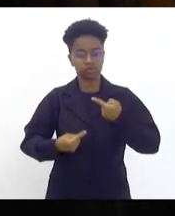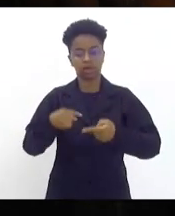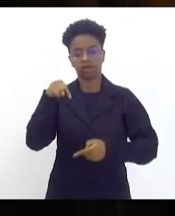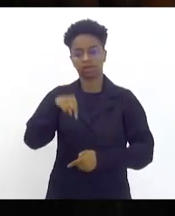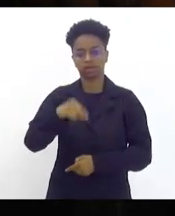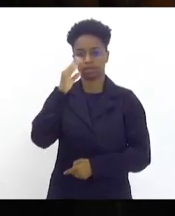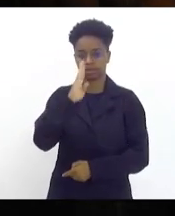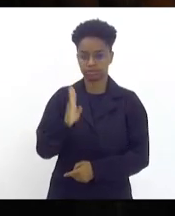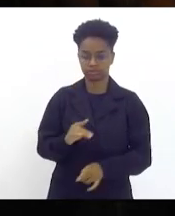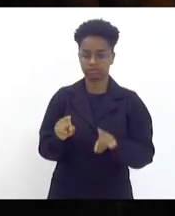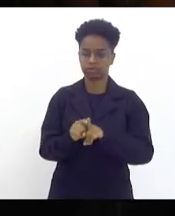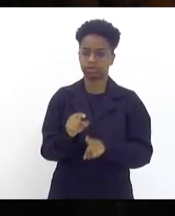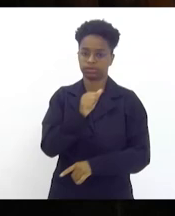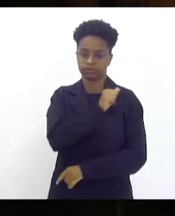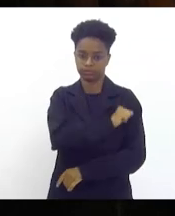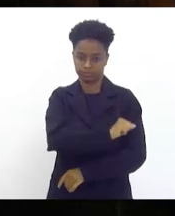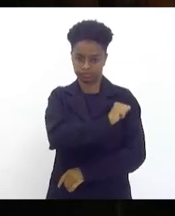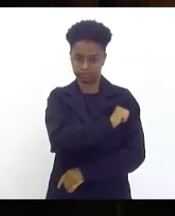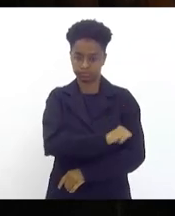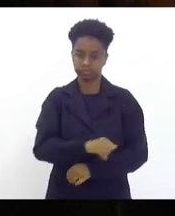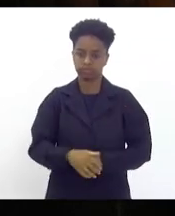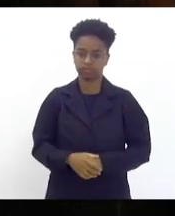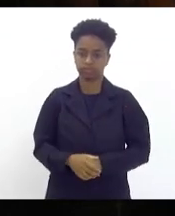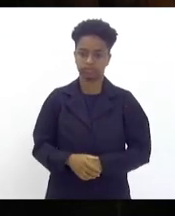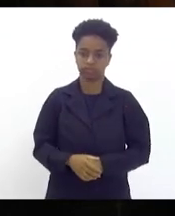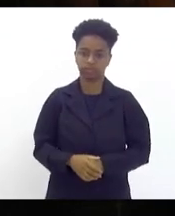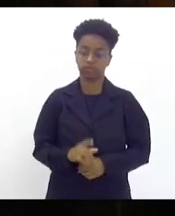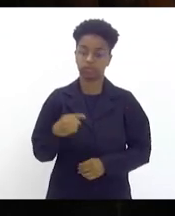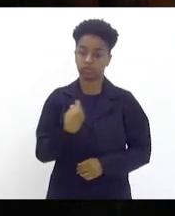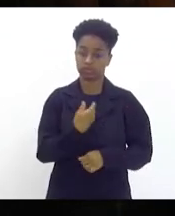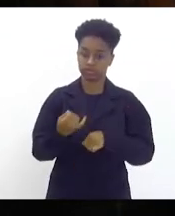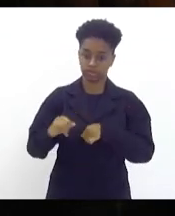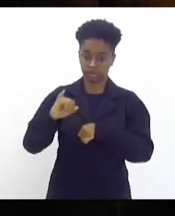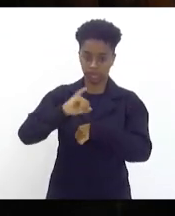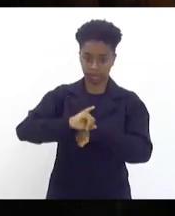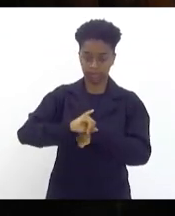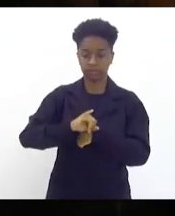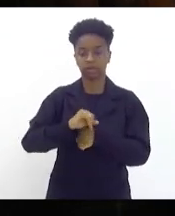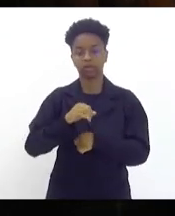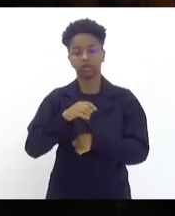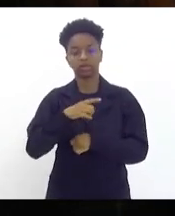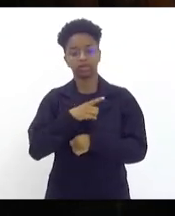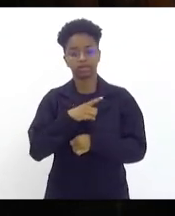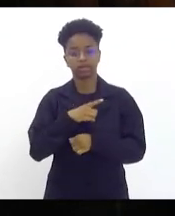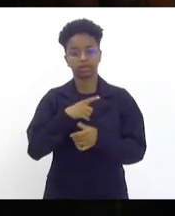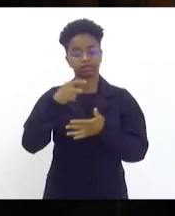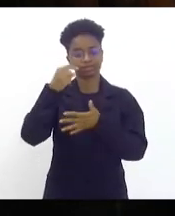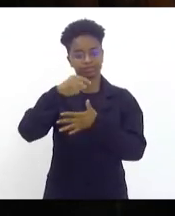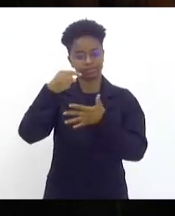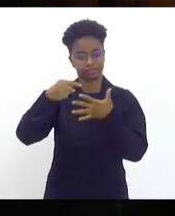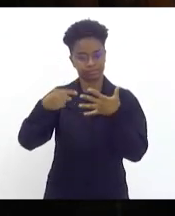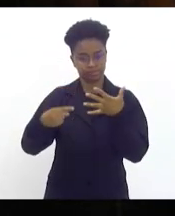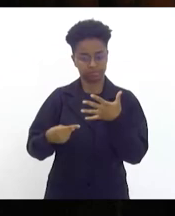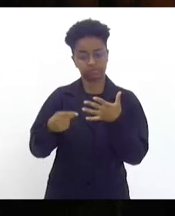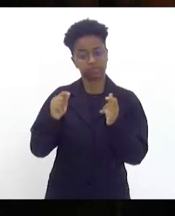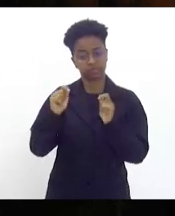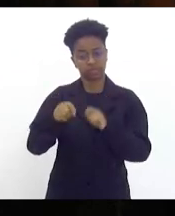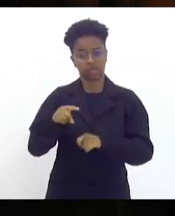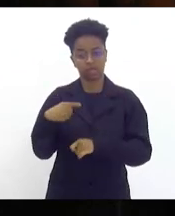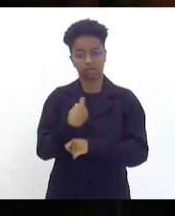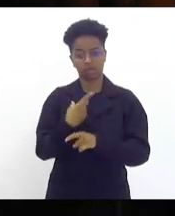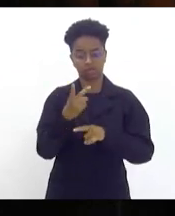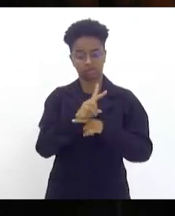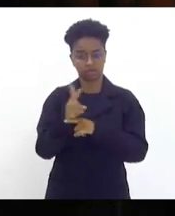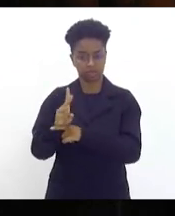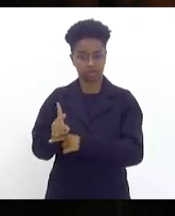realizada no Rio de Janeiro a cidade do nossa capital ela faz as condições as condicionantes para que a nossa aguarda